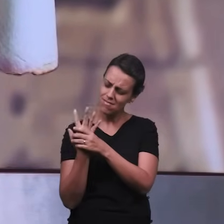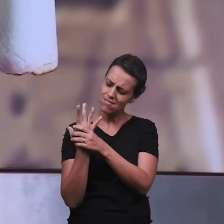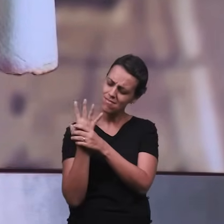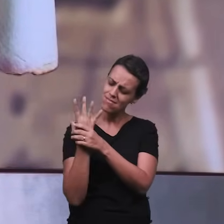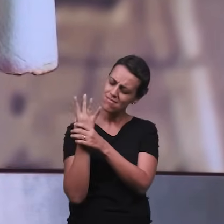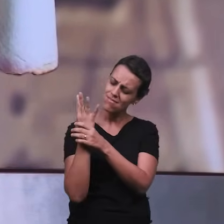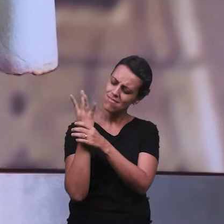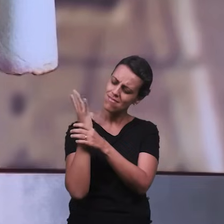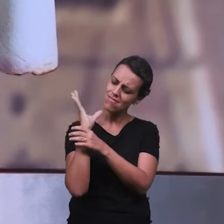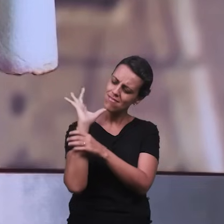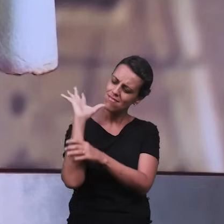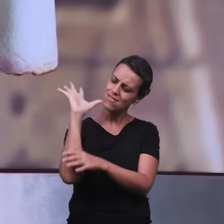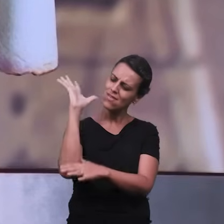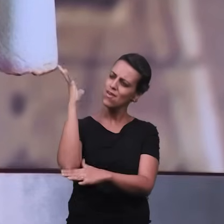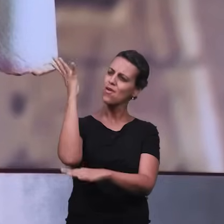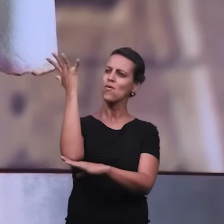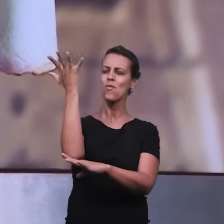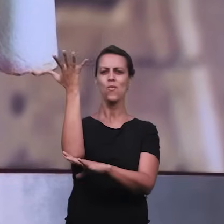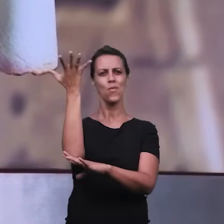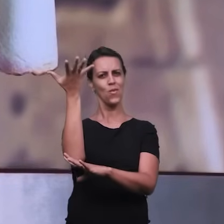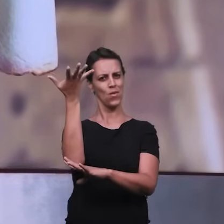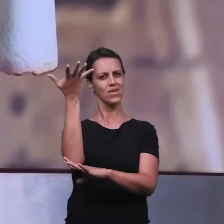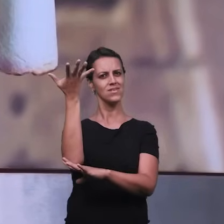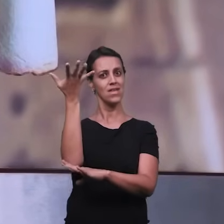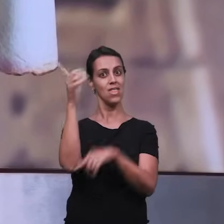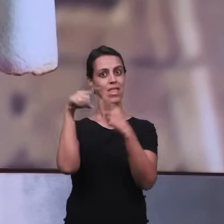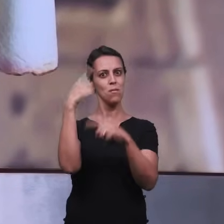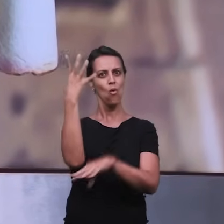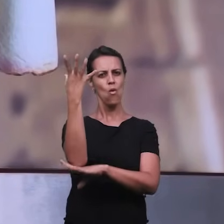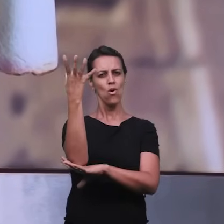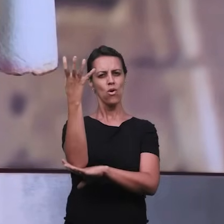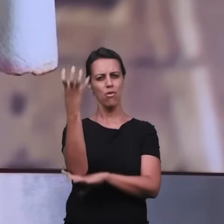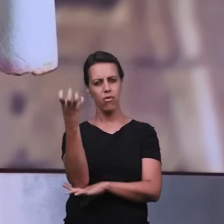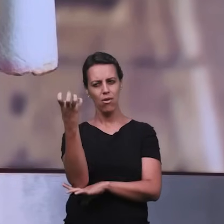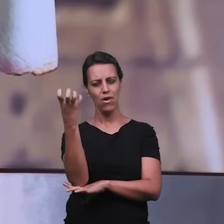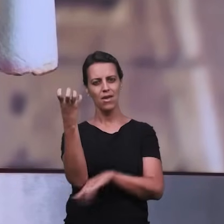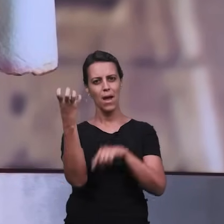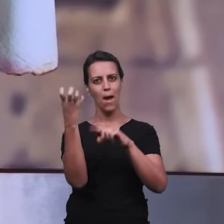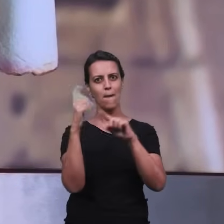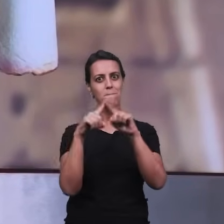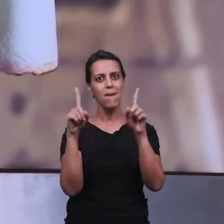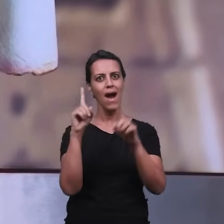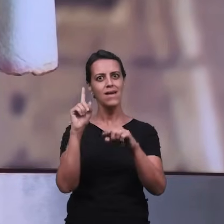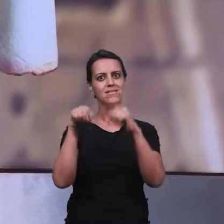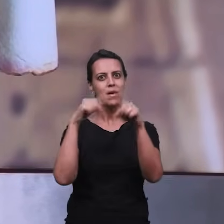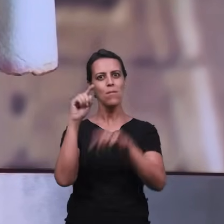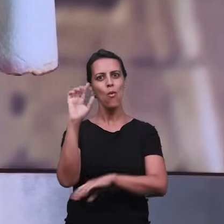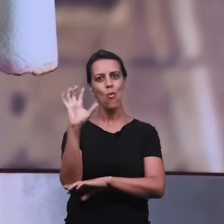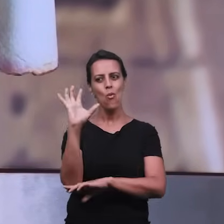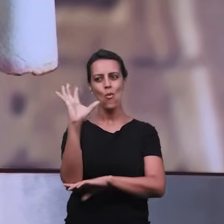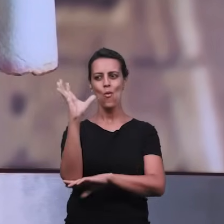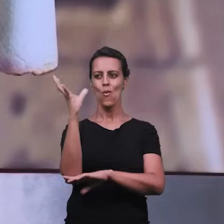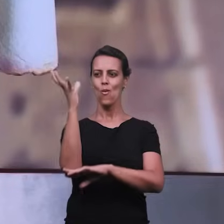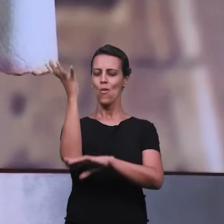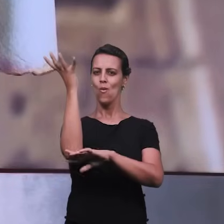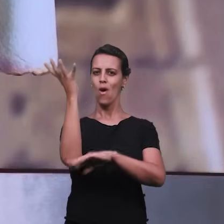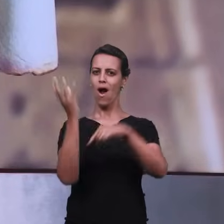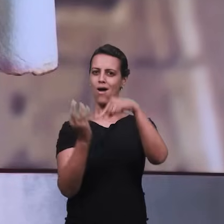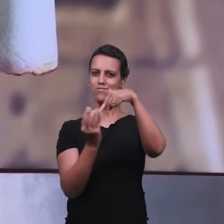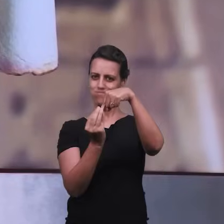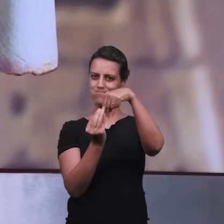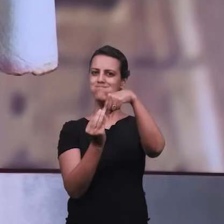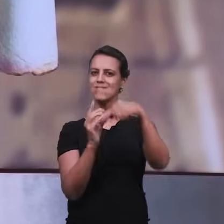sofreu muitas intempéries, chegou a secar, mas brotou para cumprir a